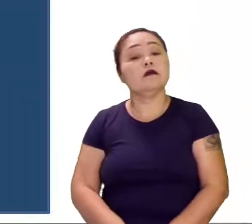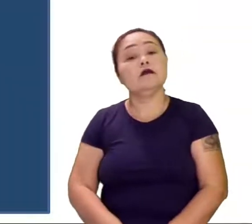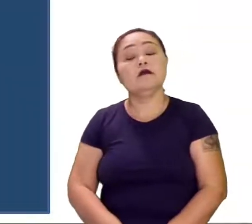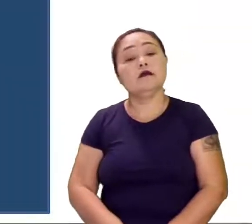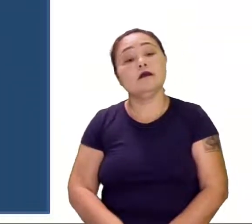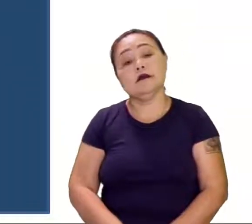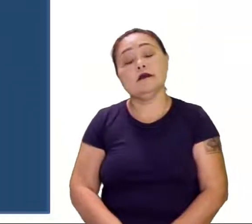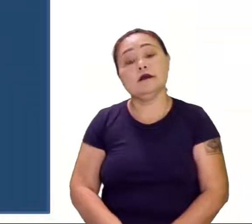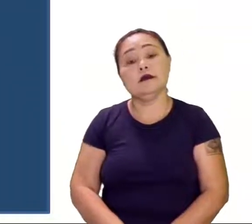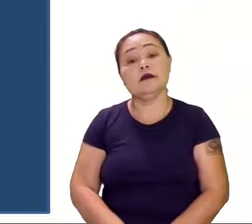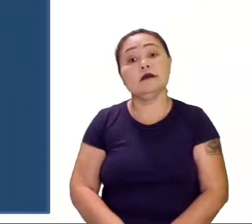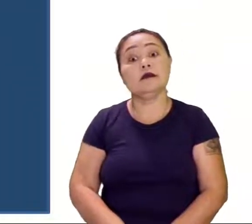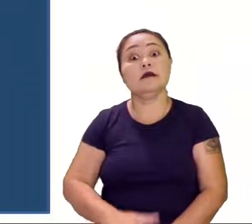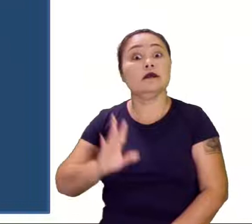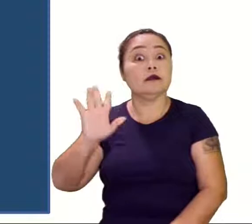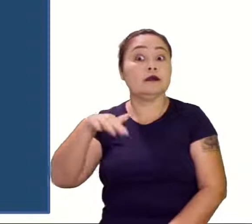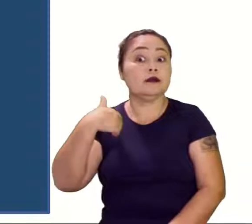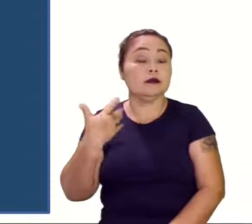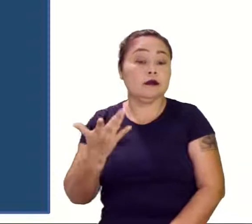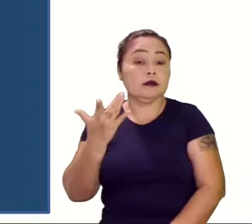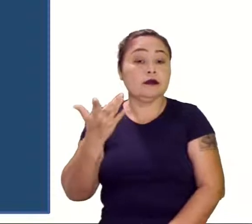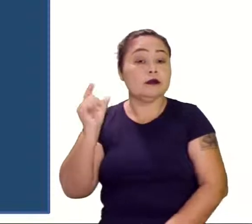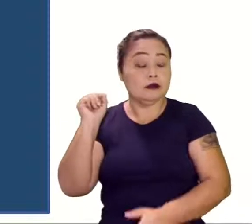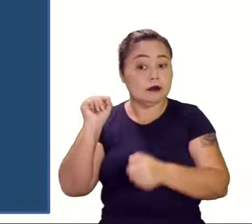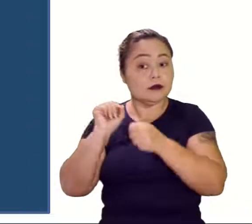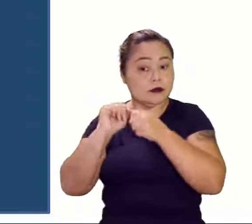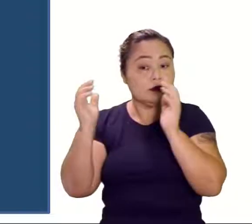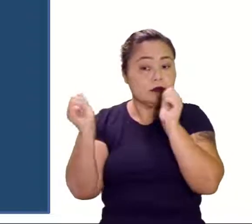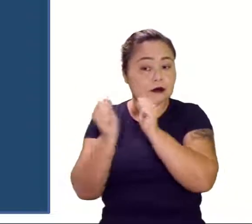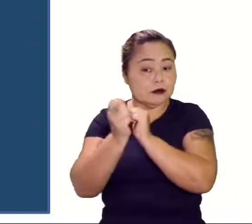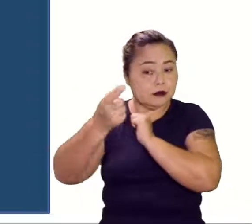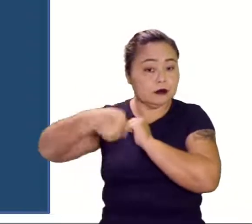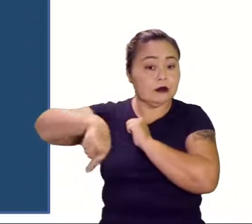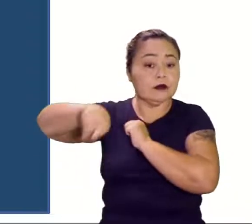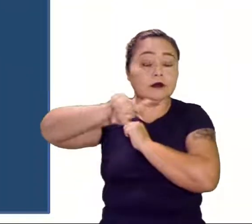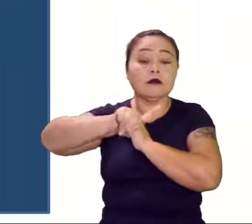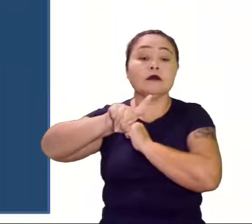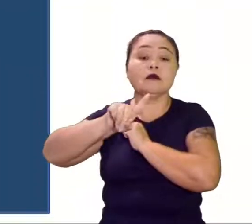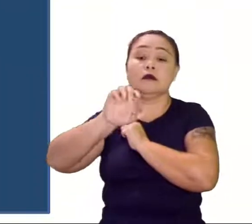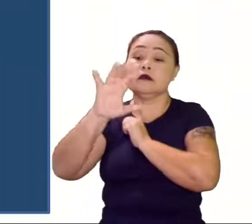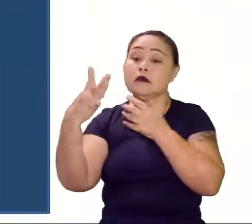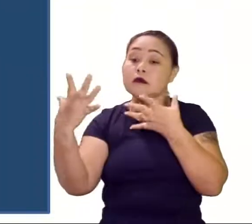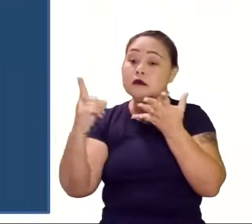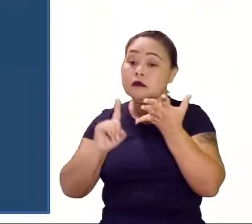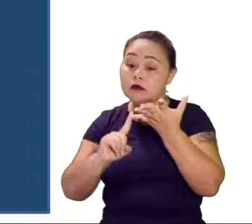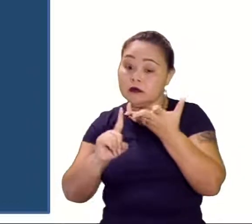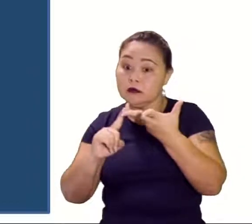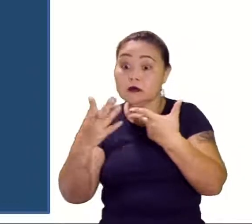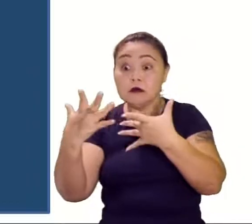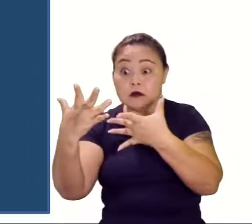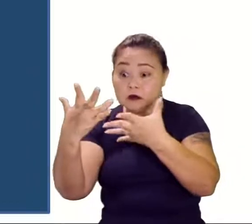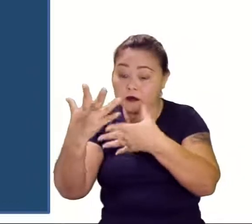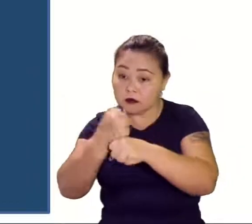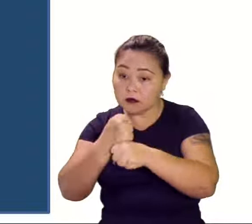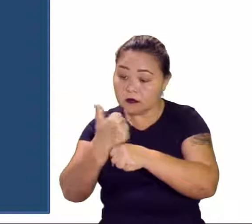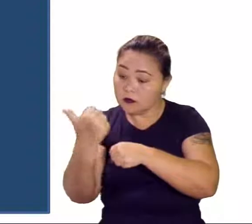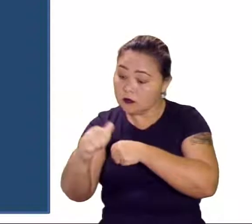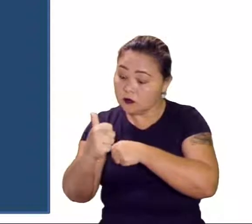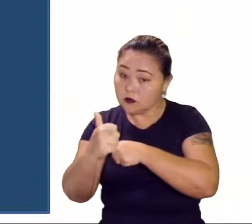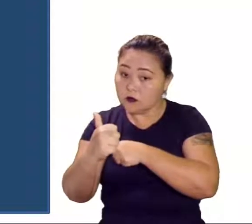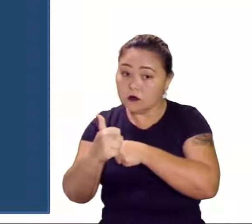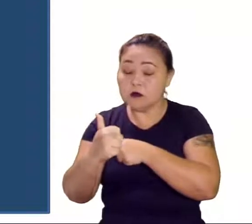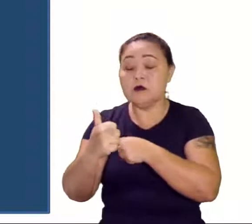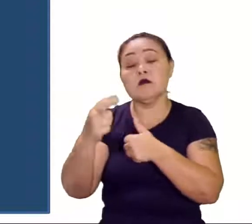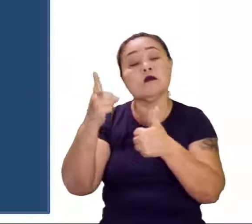Isso. Então vamos lá, vamos fazer junto com eles? Então, se a gente for fazer a soma dos 11 termos, né? Quem vai ser?